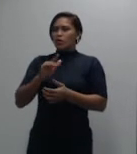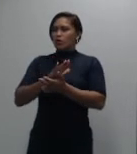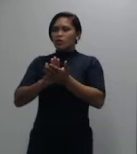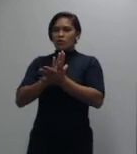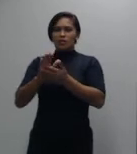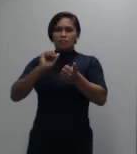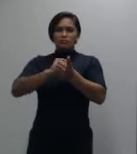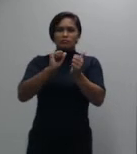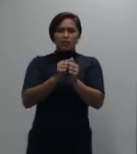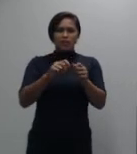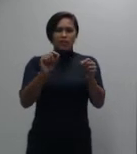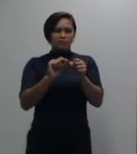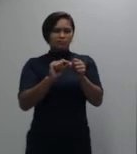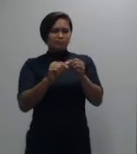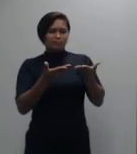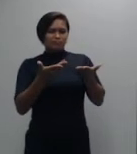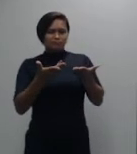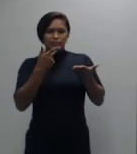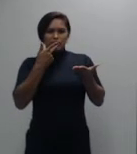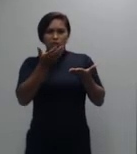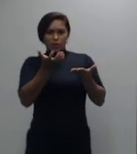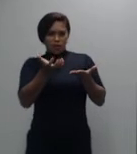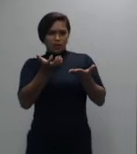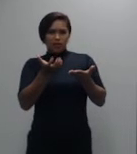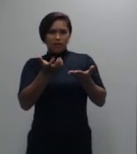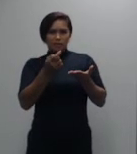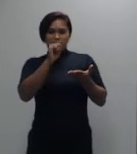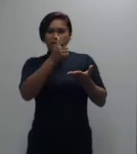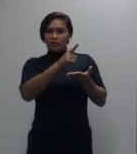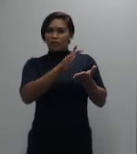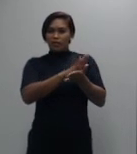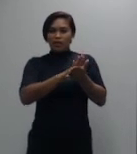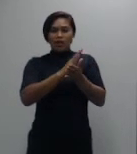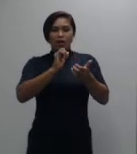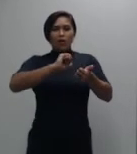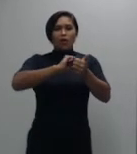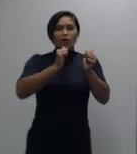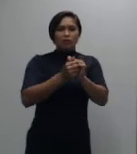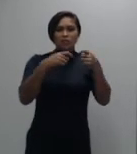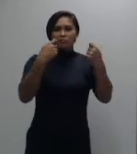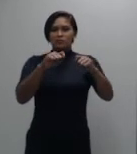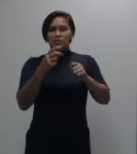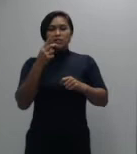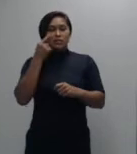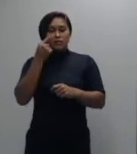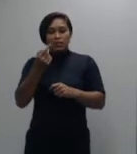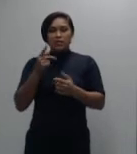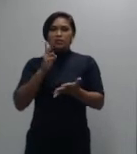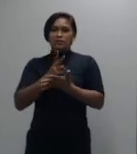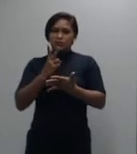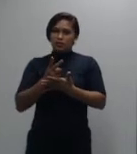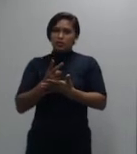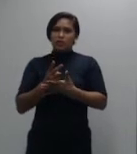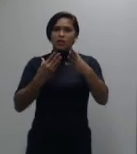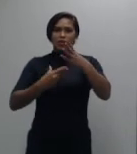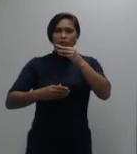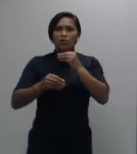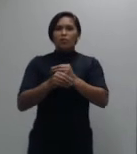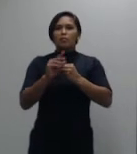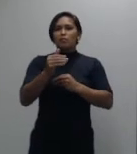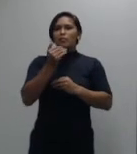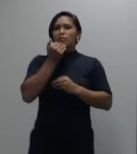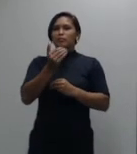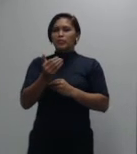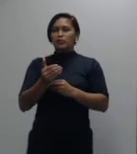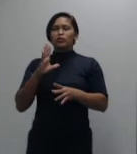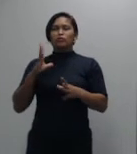satisfazer completamente atenção não estará configurado o necessário interesse de agir para corroborar o pedido